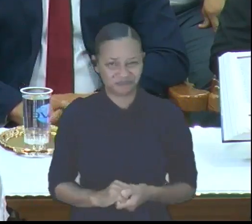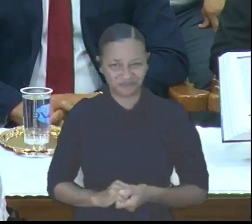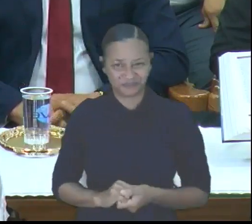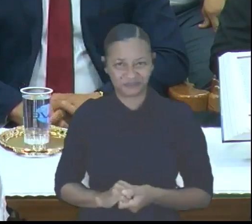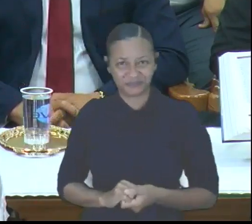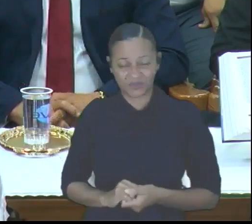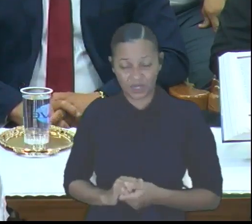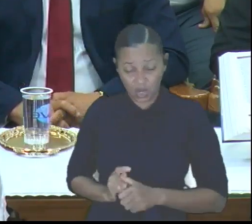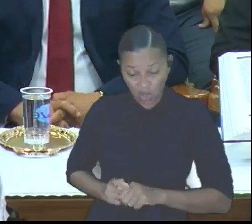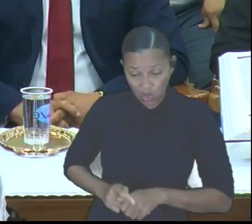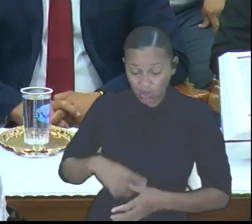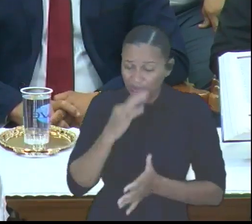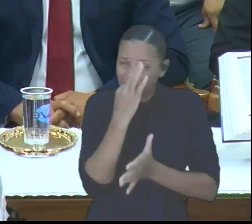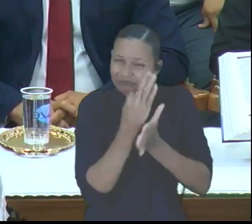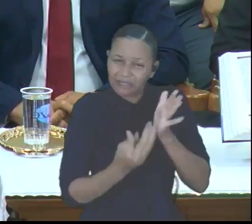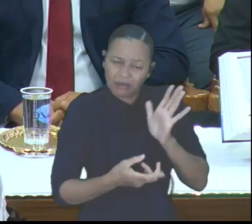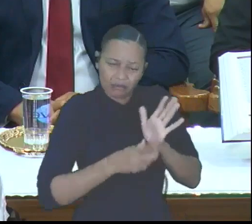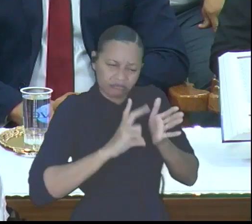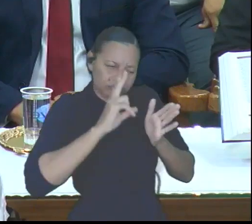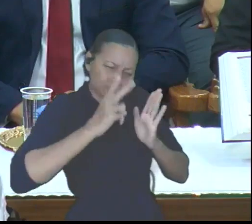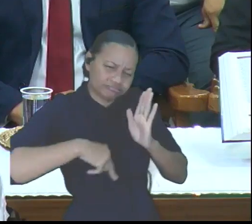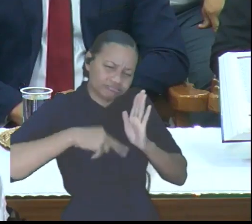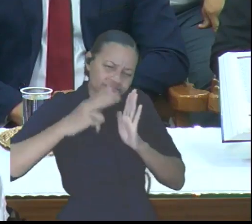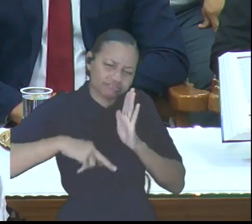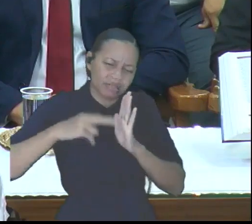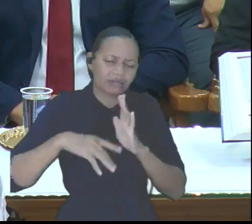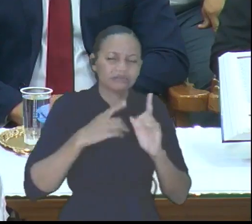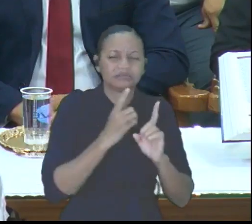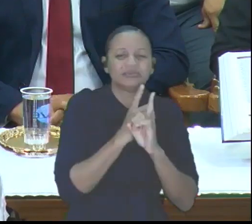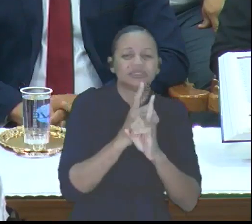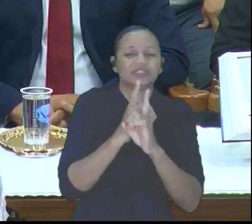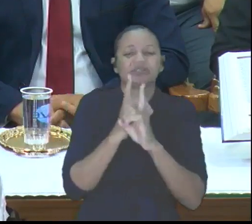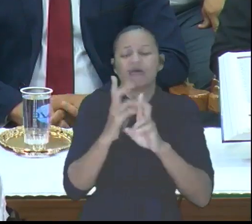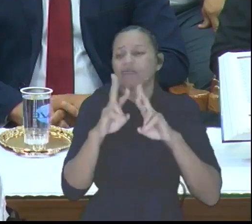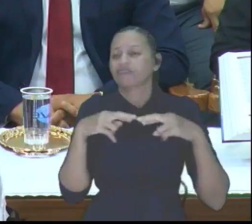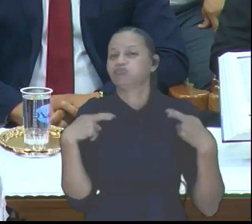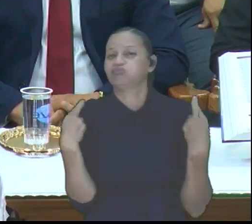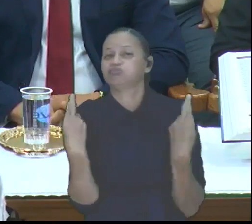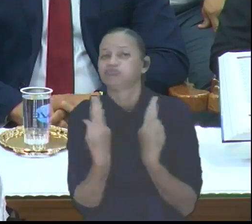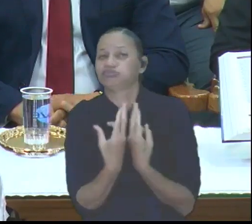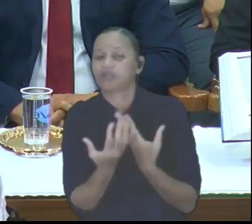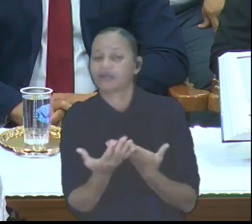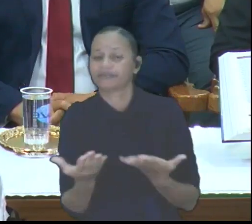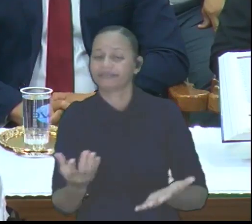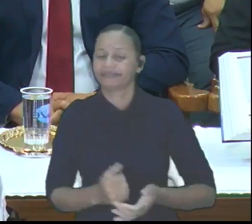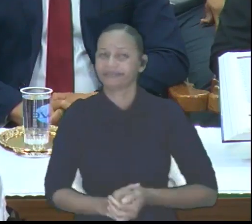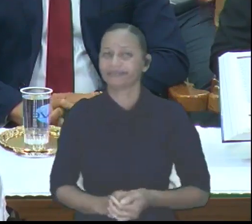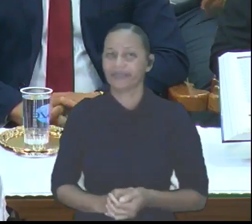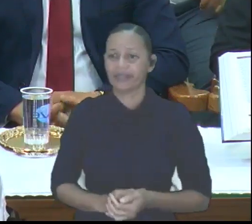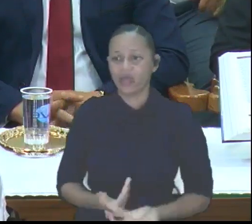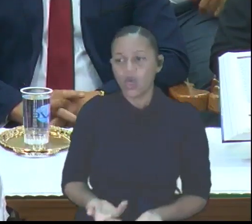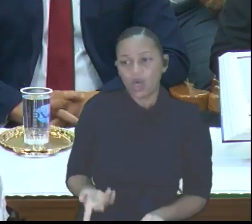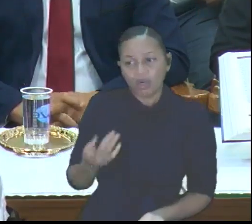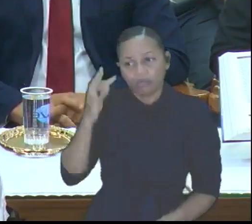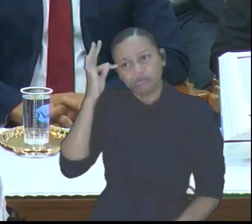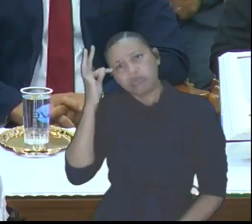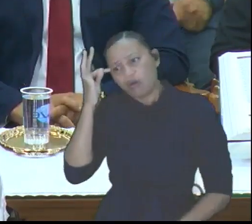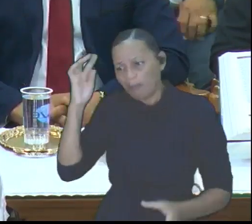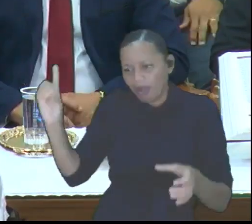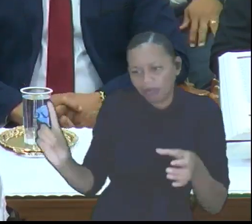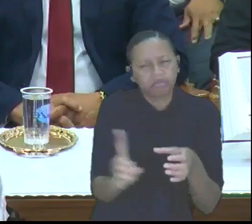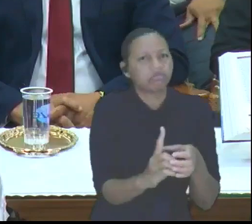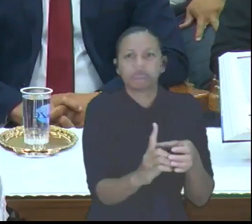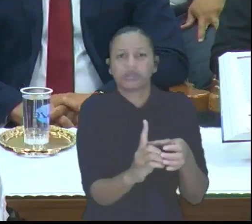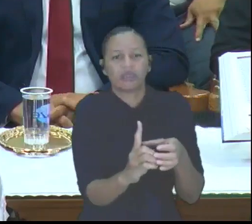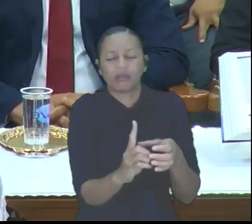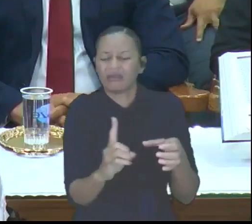O texto que nós lemos diz que os discípulos estavam reunidos, menos Tomé. Diante